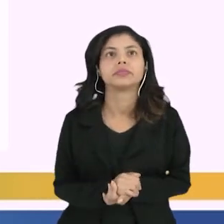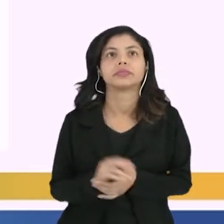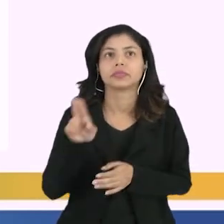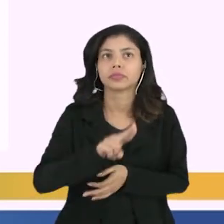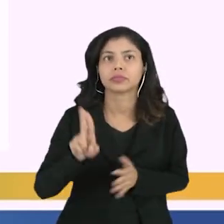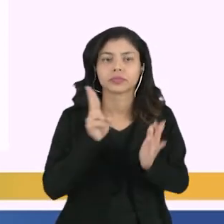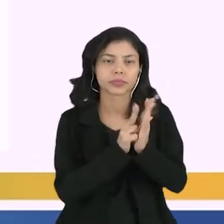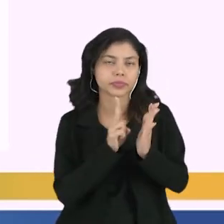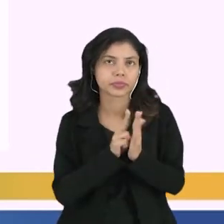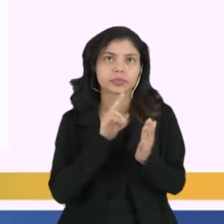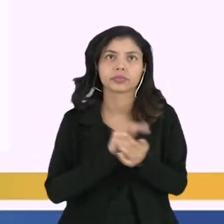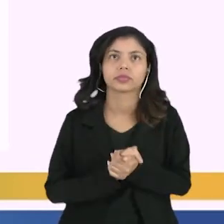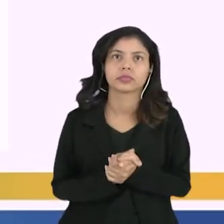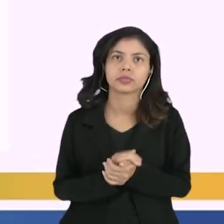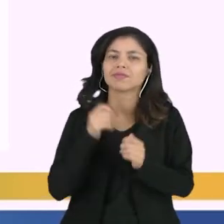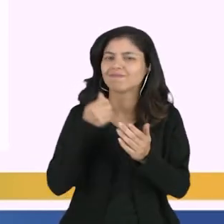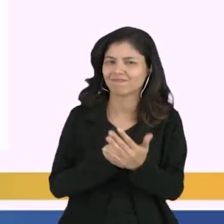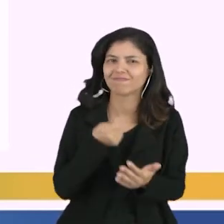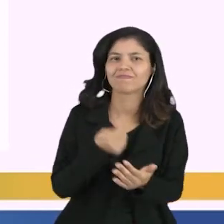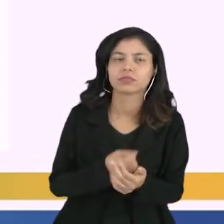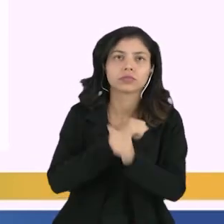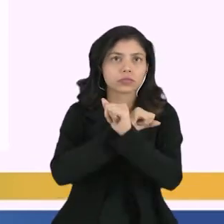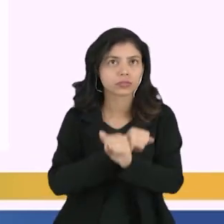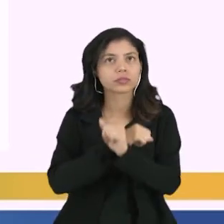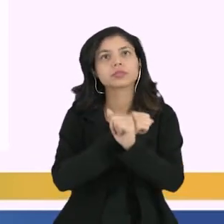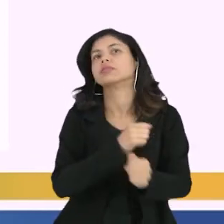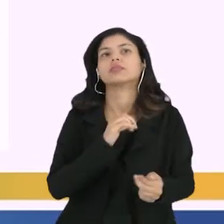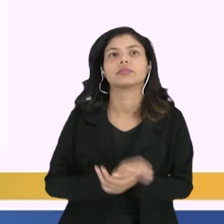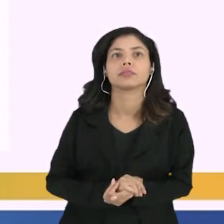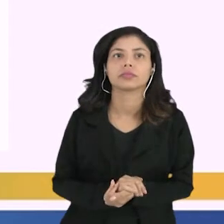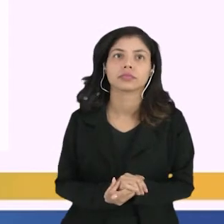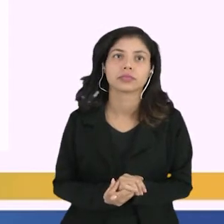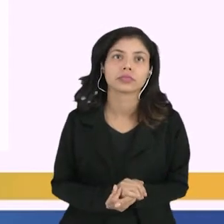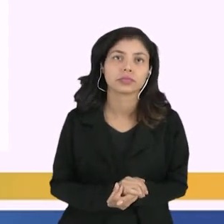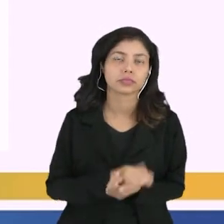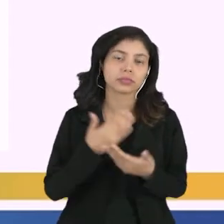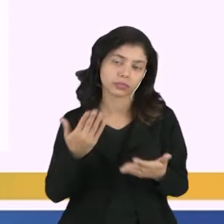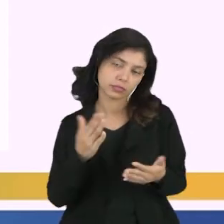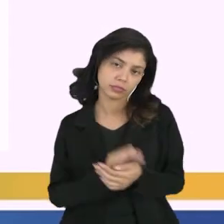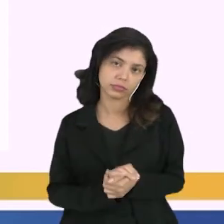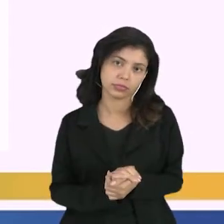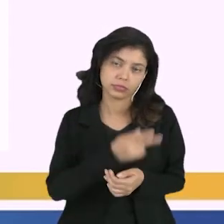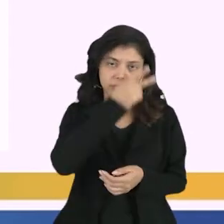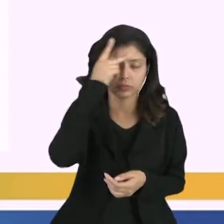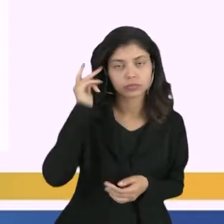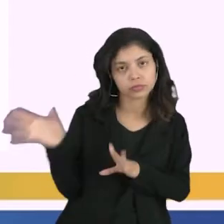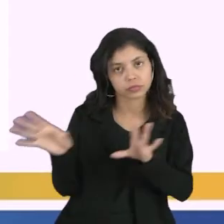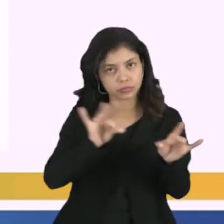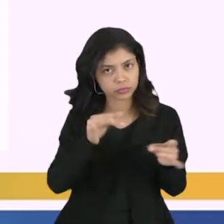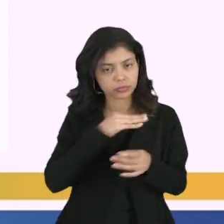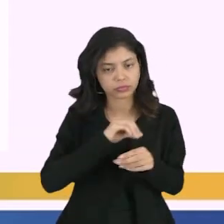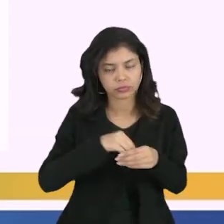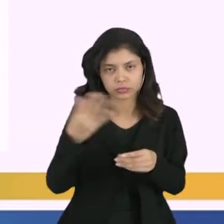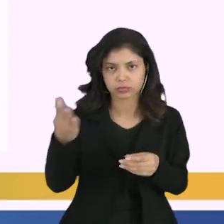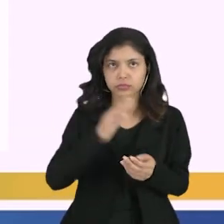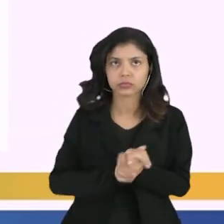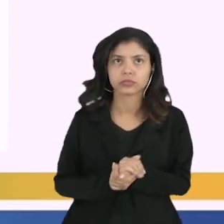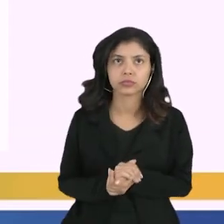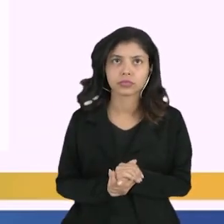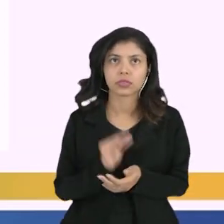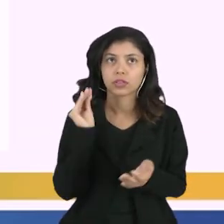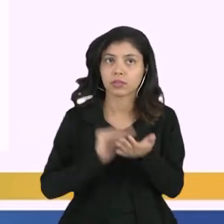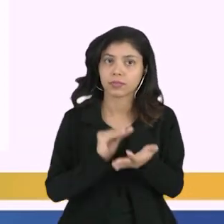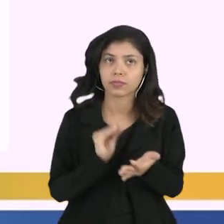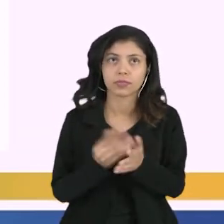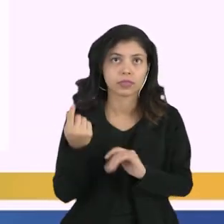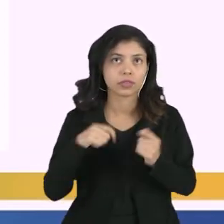hostilidade dos indígenas que resistiam à escravização, né, então era o Ortiz aí, com esse pessoal que vinha de fora, a falta de